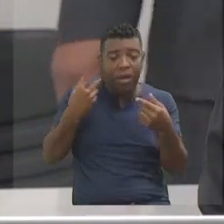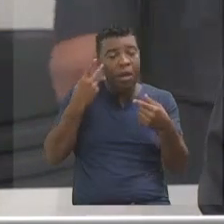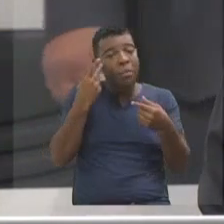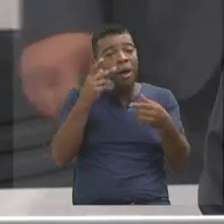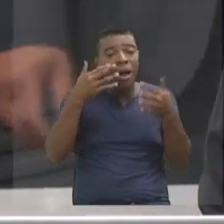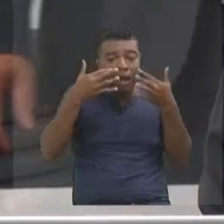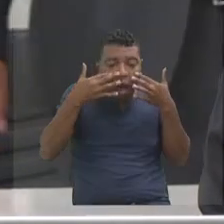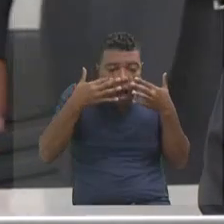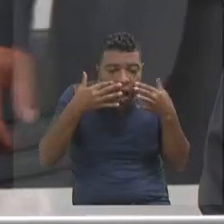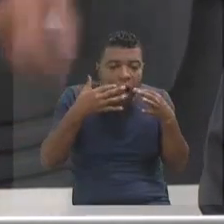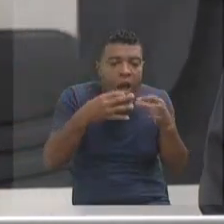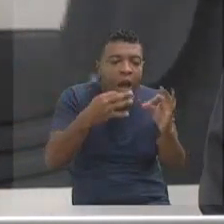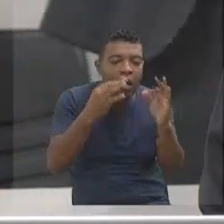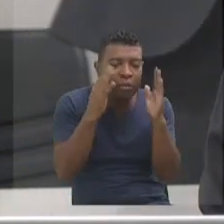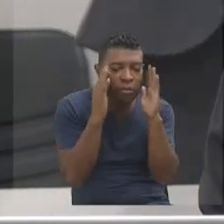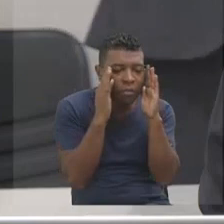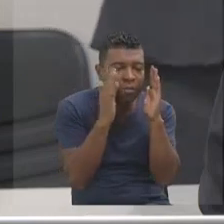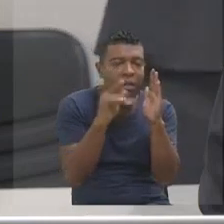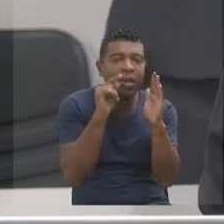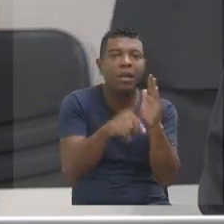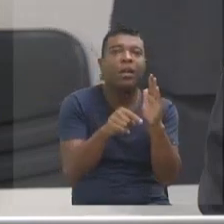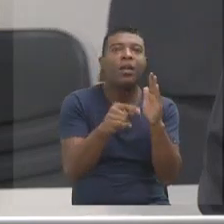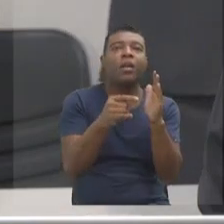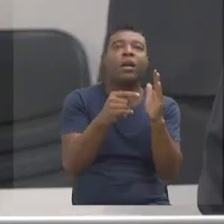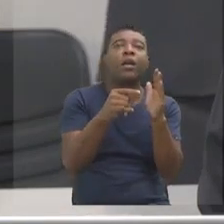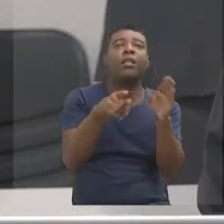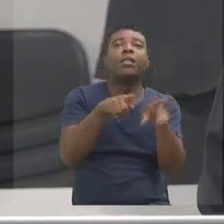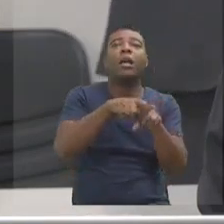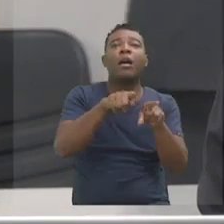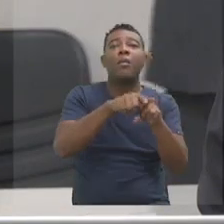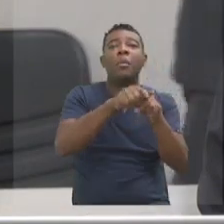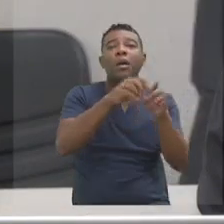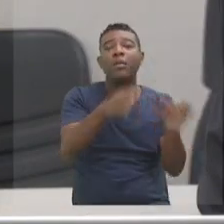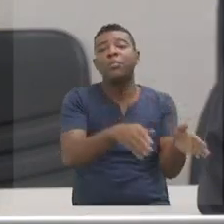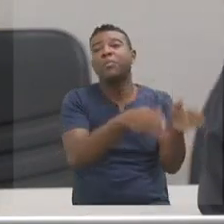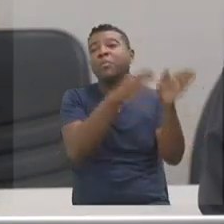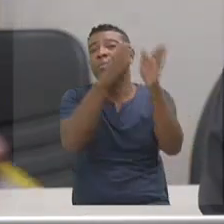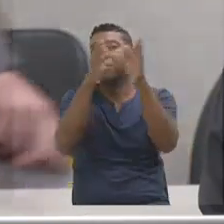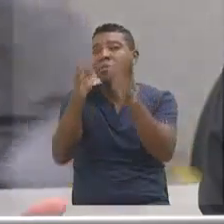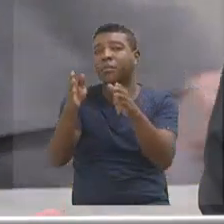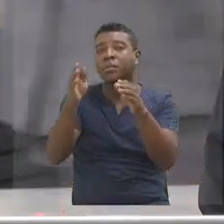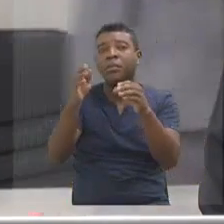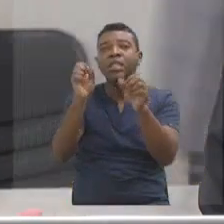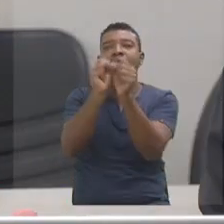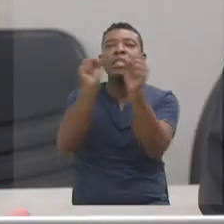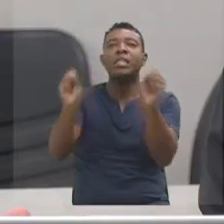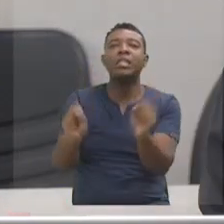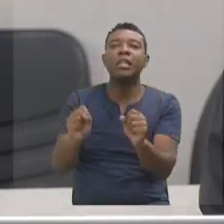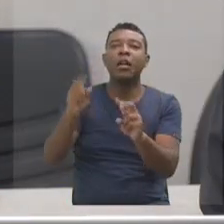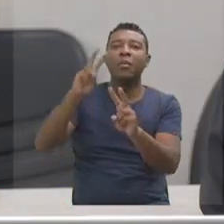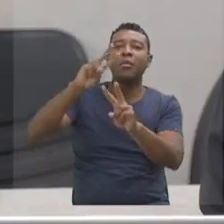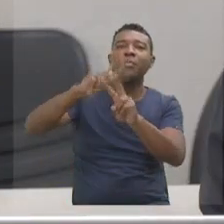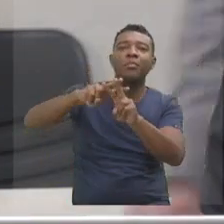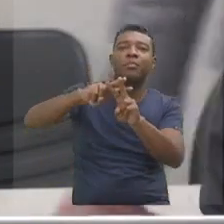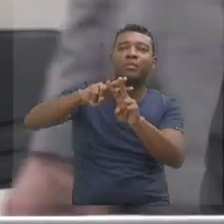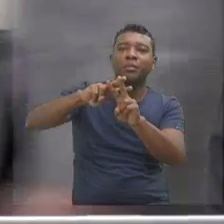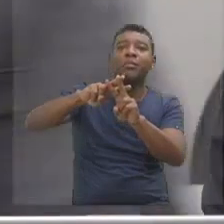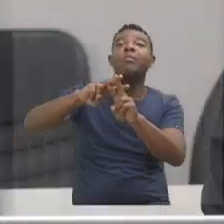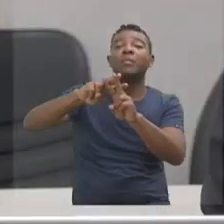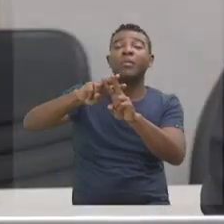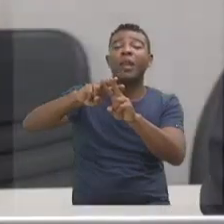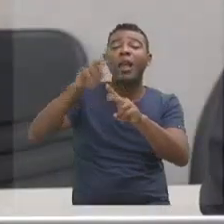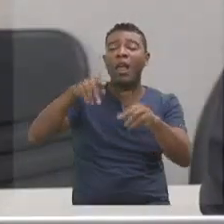na saúde do sistema prisional penitenciário que é um cof financiamento vinculada penais porque a política nacional